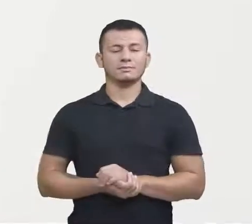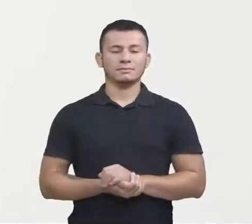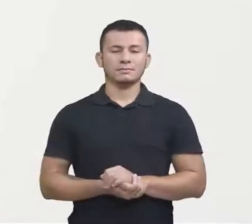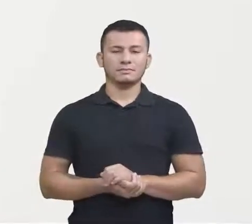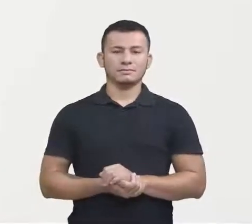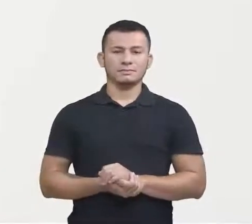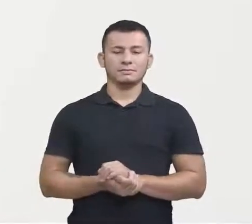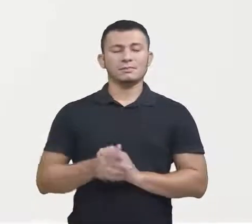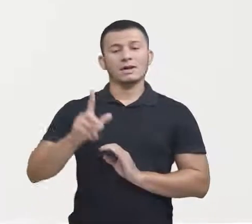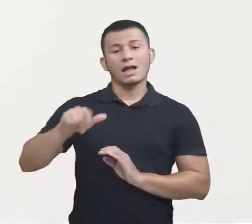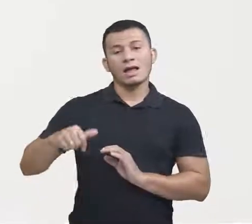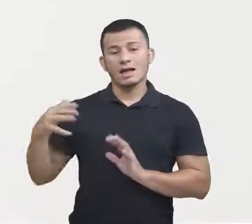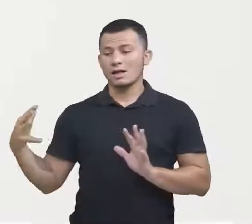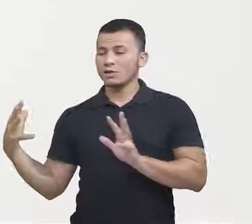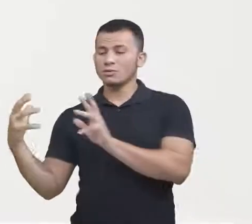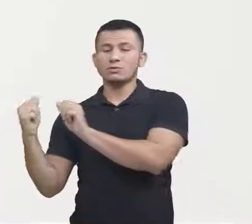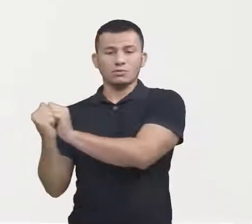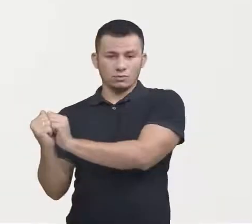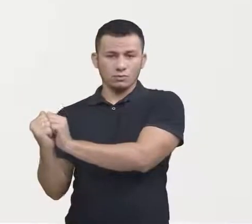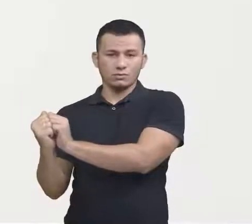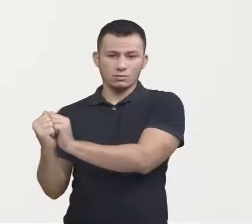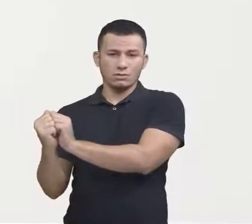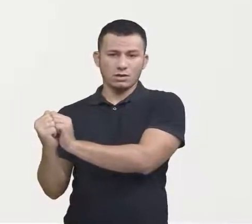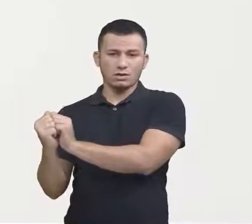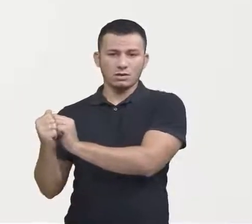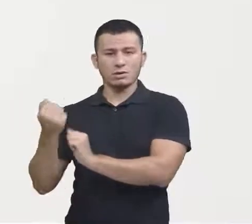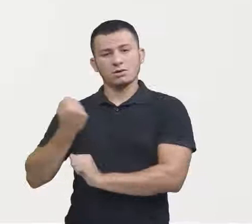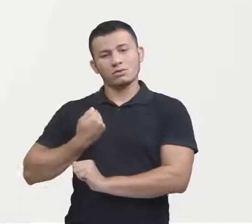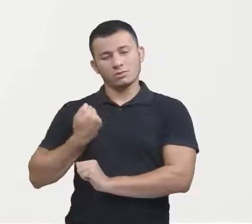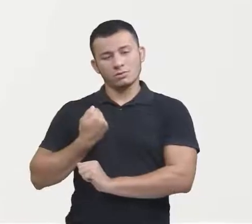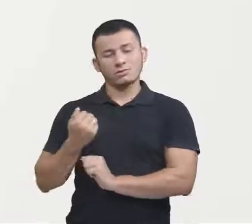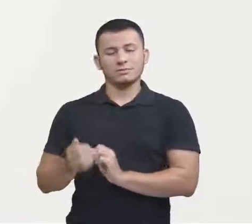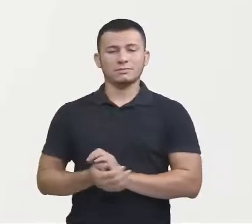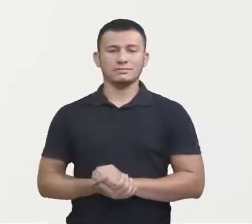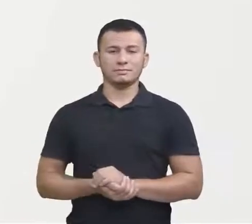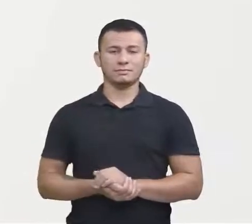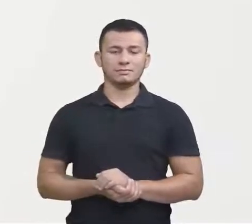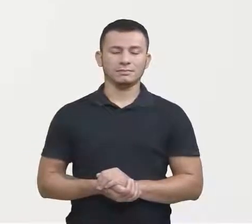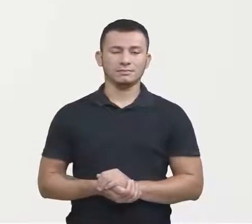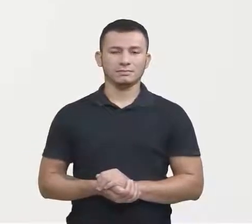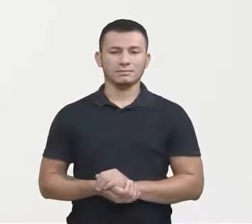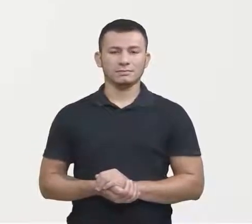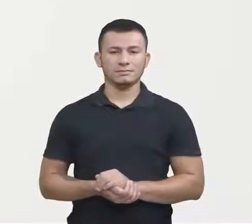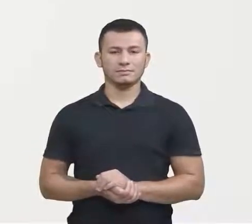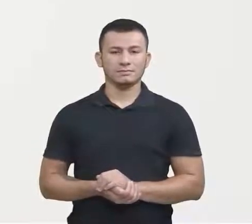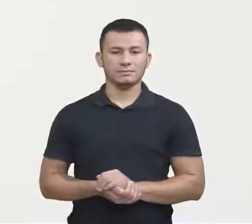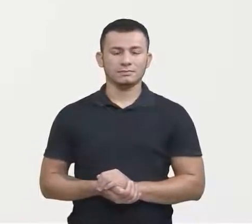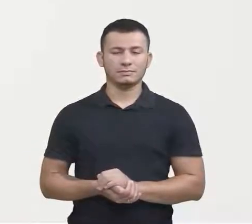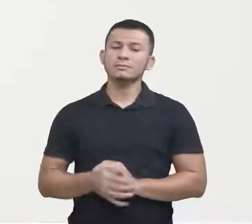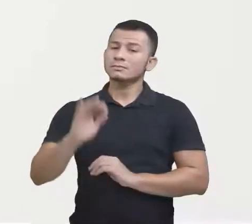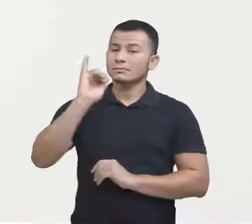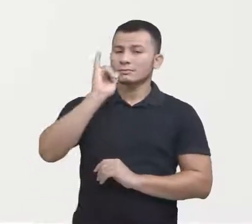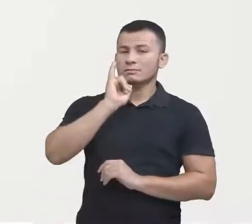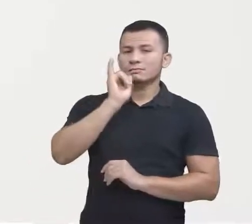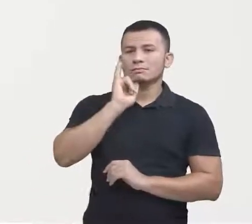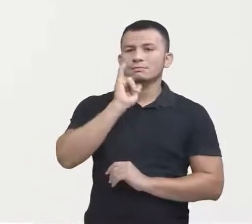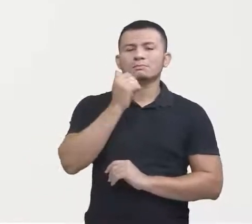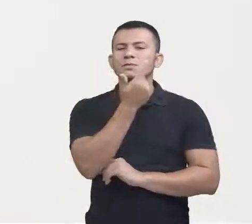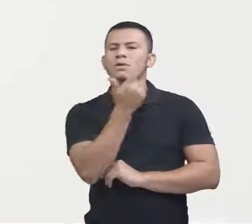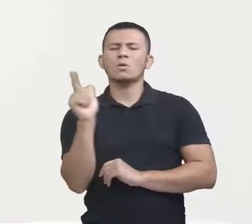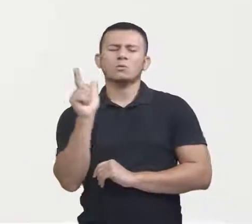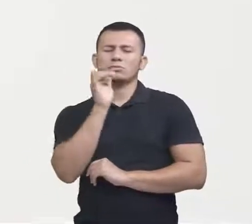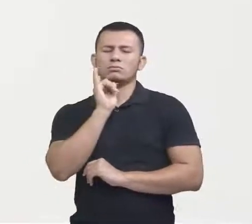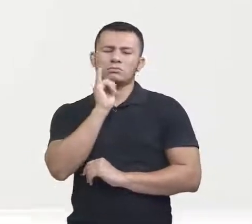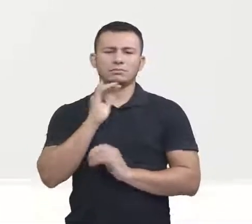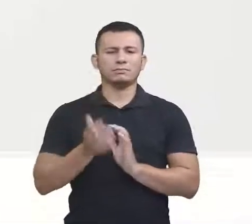isso é compor um número por exemplo Vamos ver outros